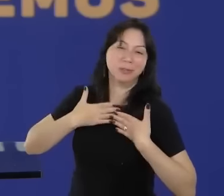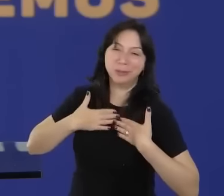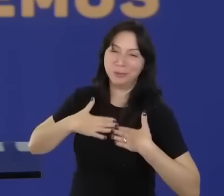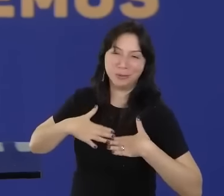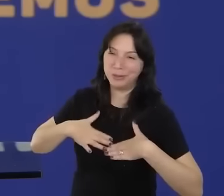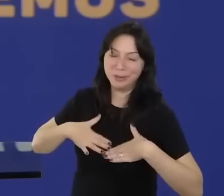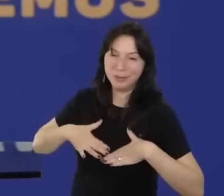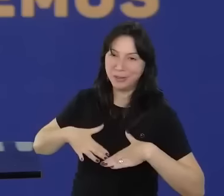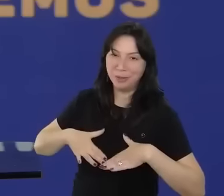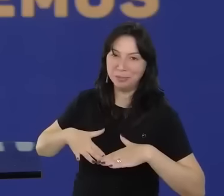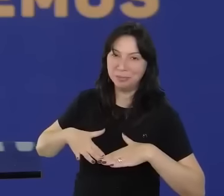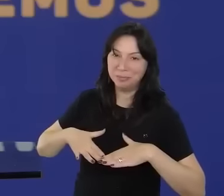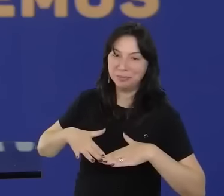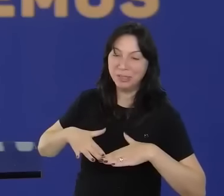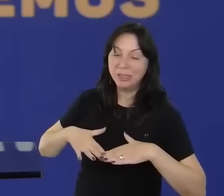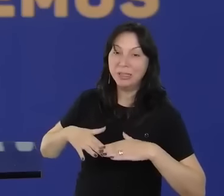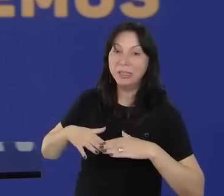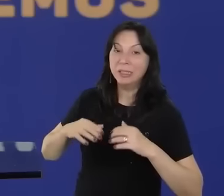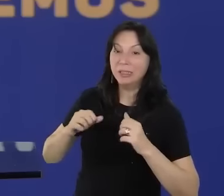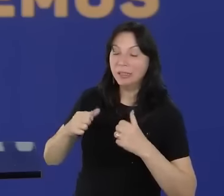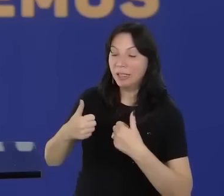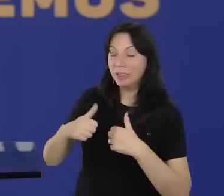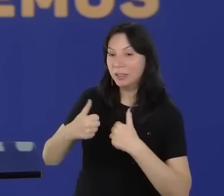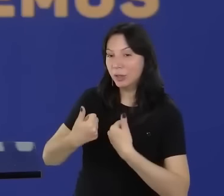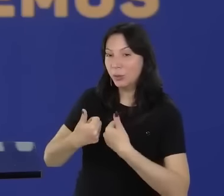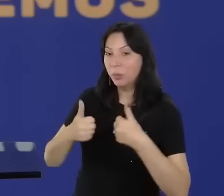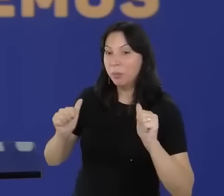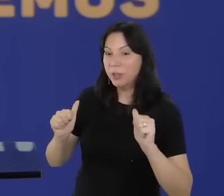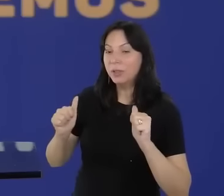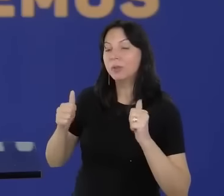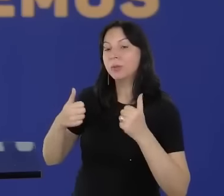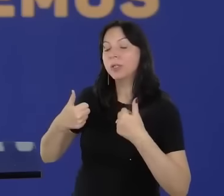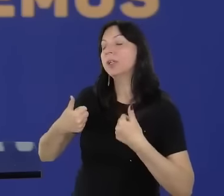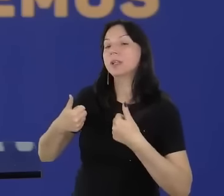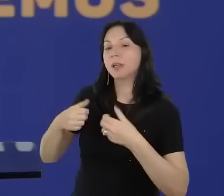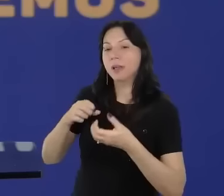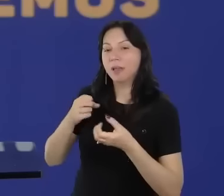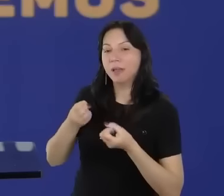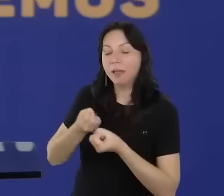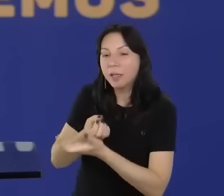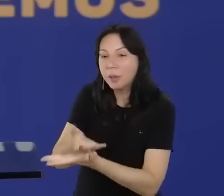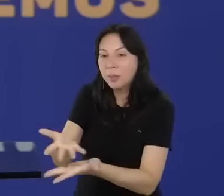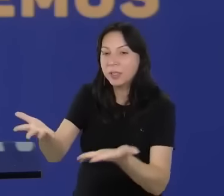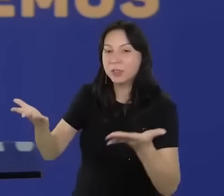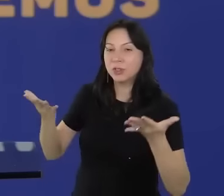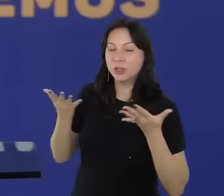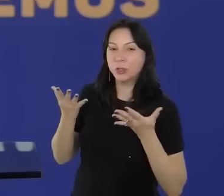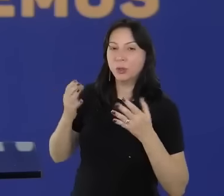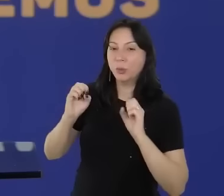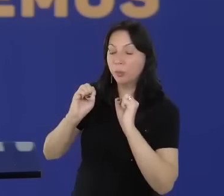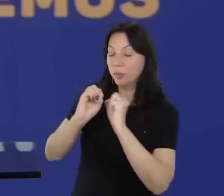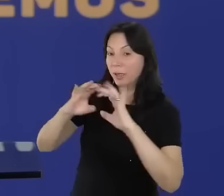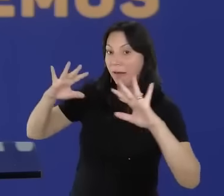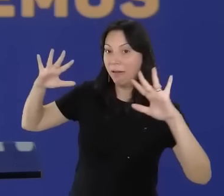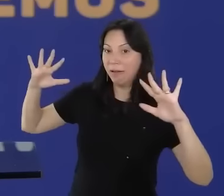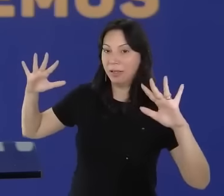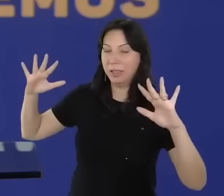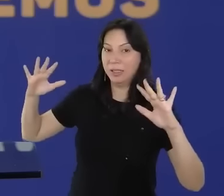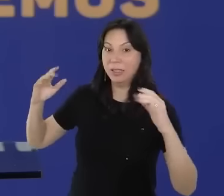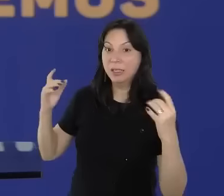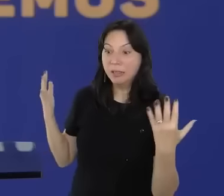diante do milagre da multiplicação de pães de peixes aquela multidão